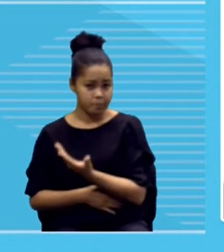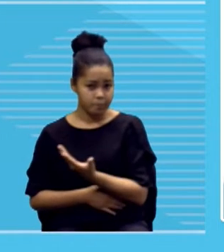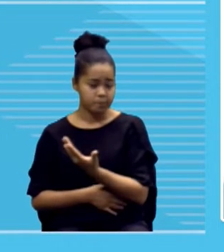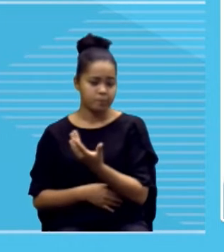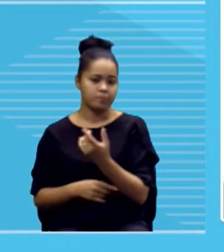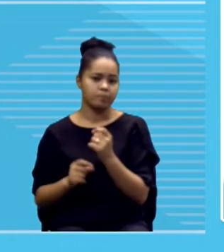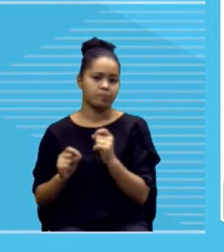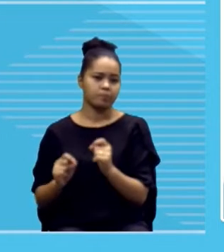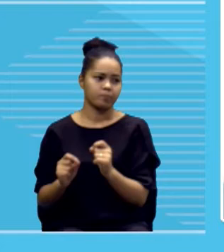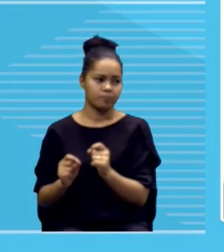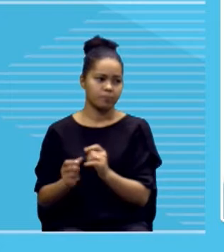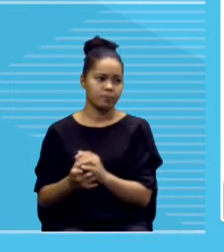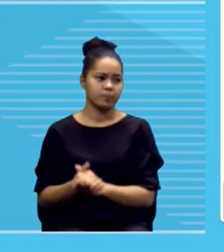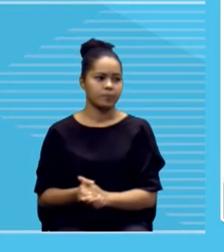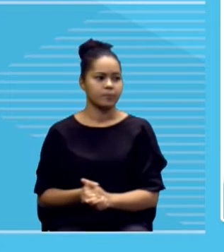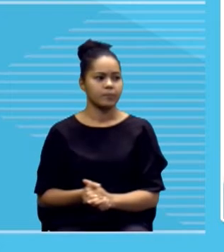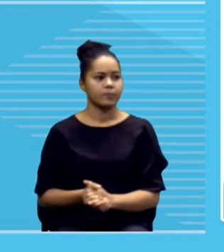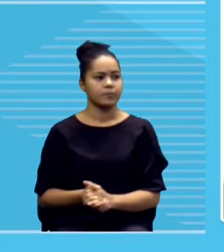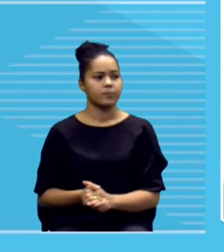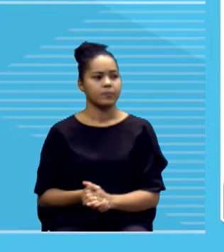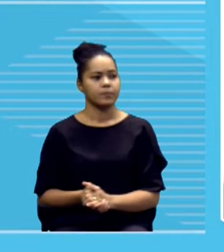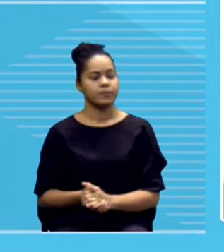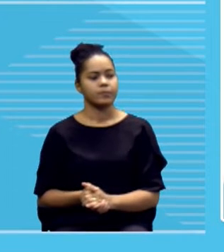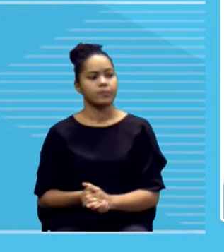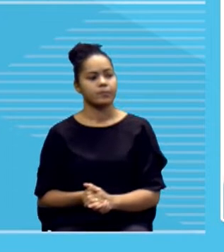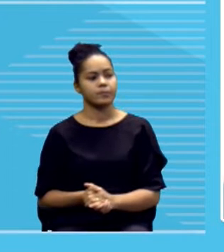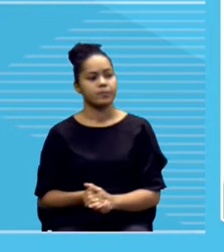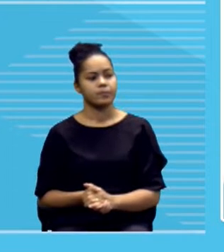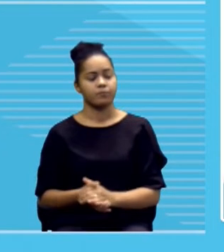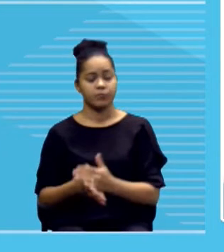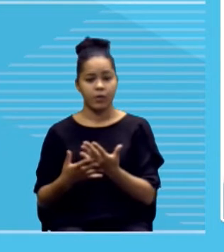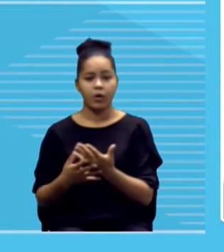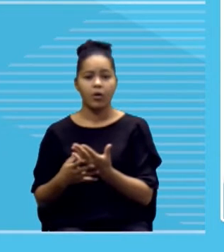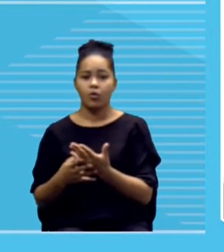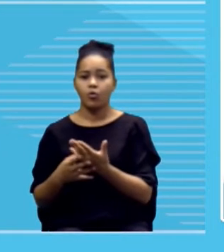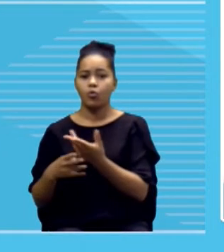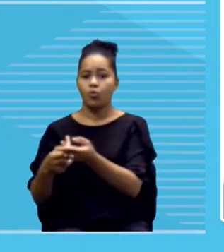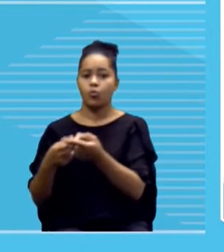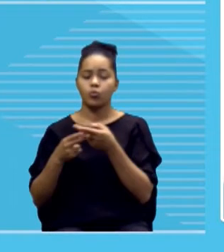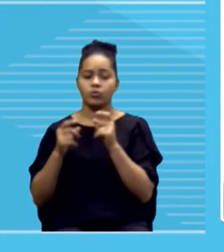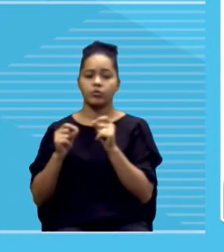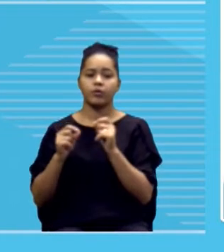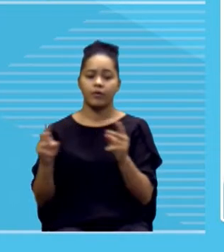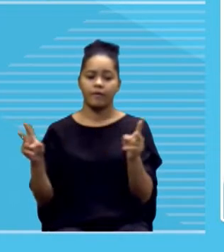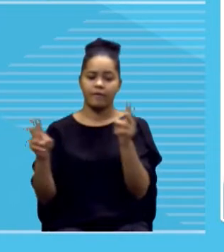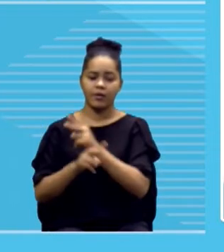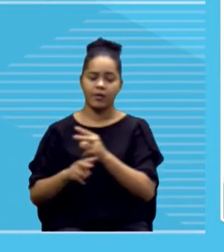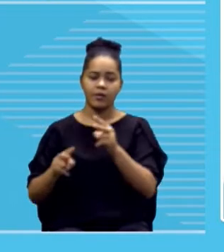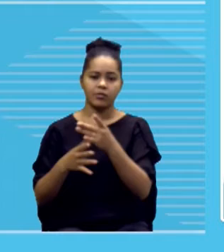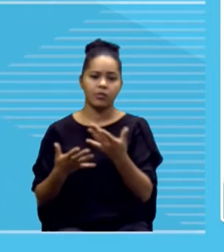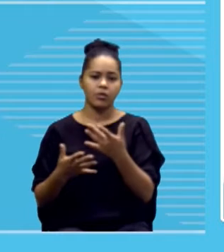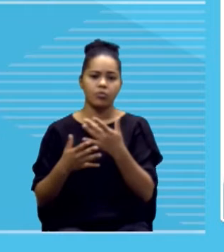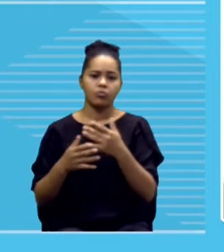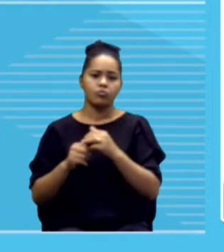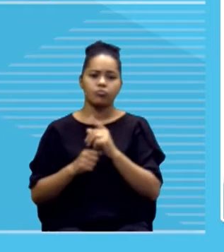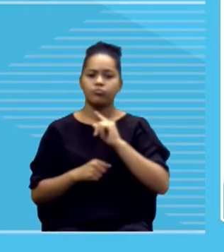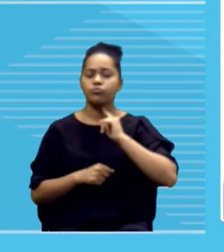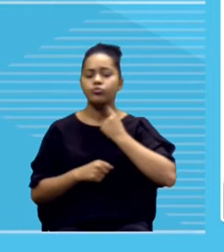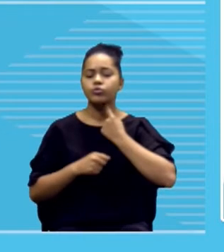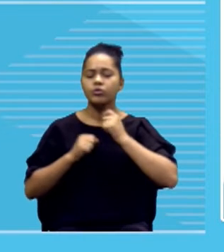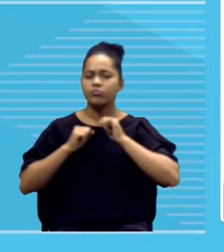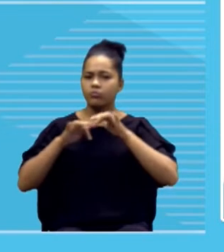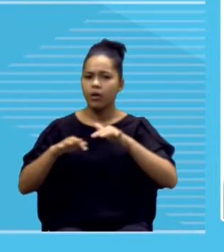importantes a serem considerados na energia eólica. Os positivos, ela é limpa, não emite poluentes na atmosfera, está usando o